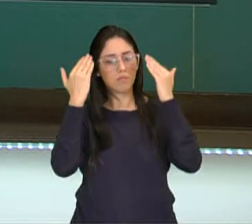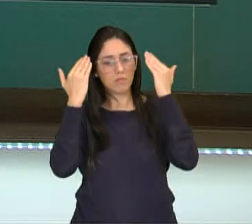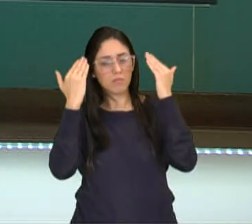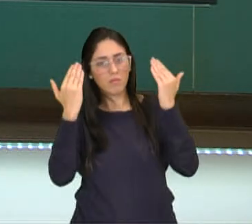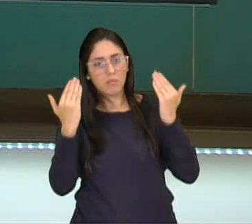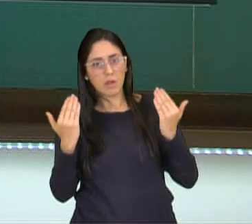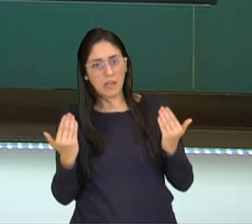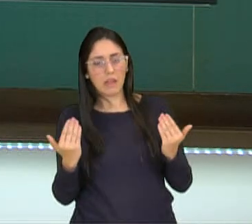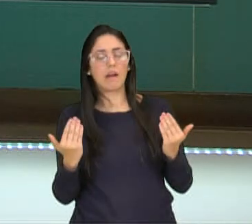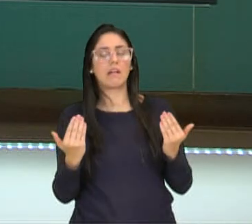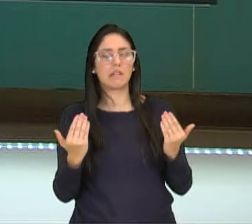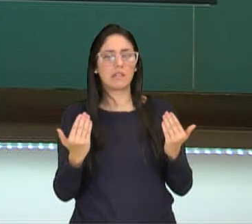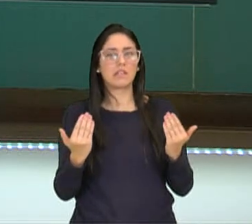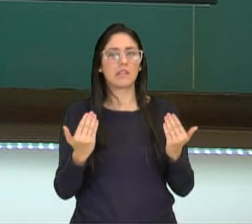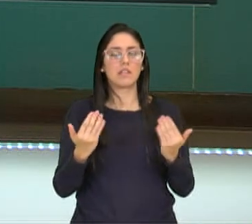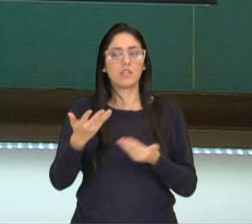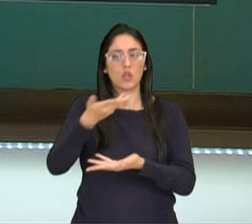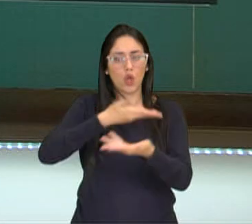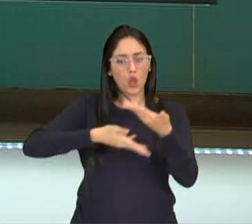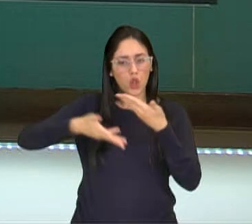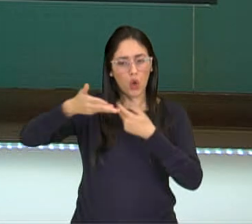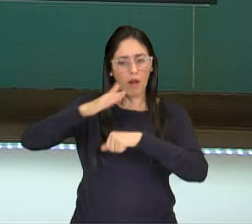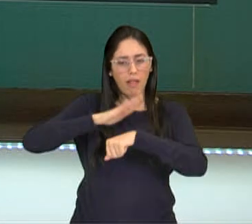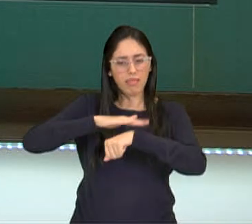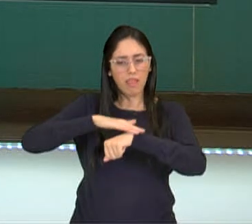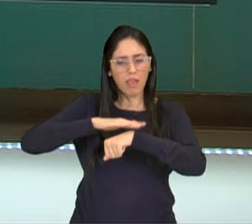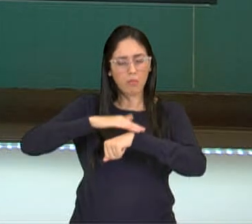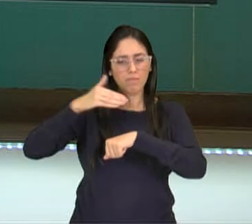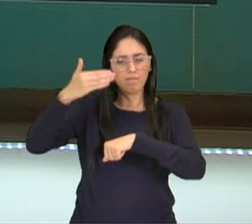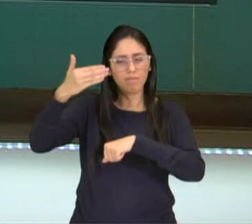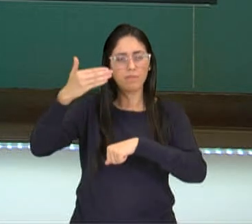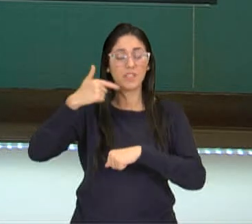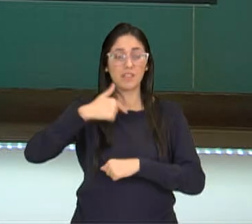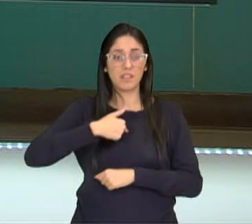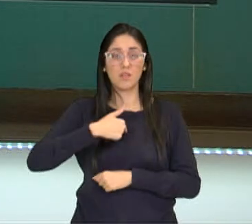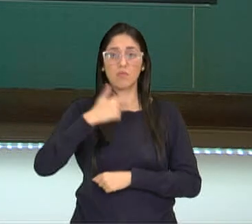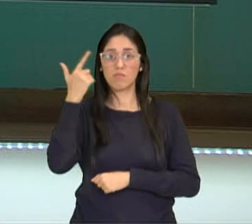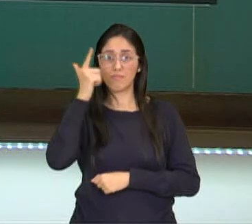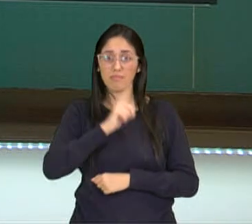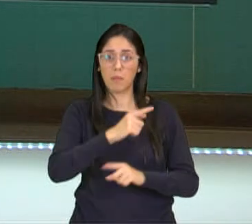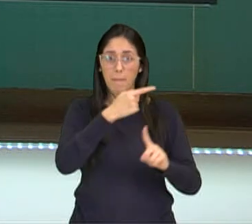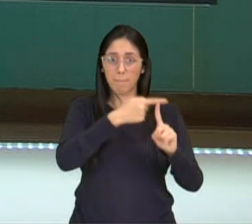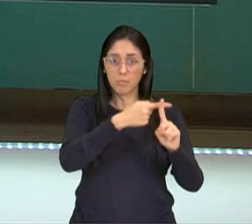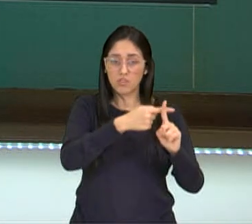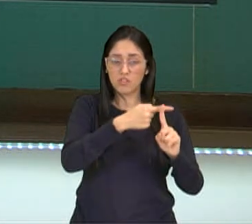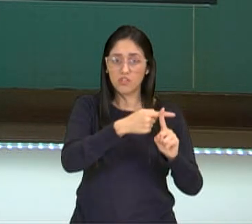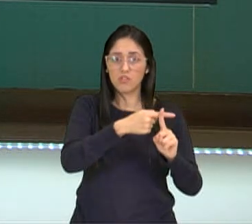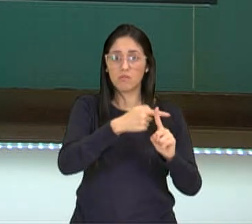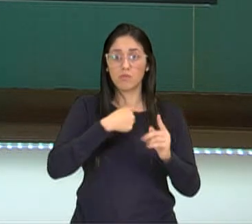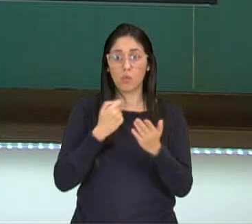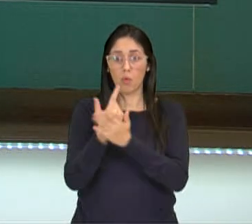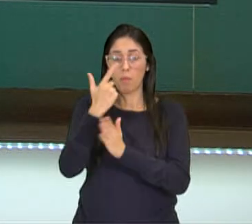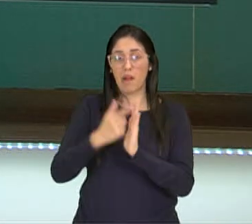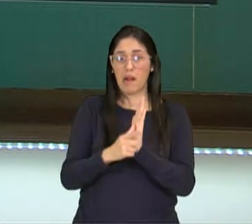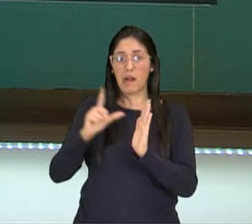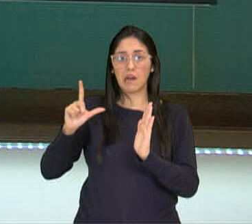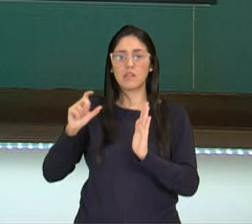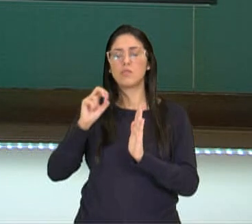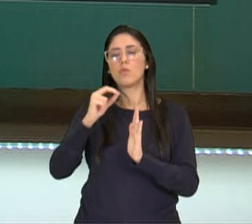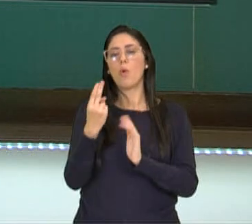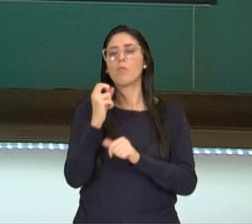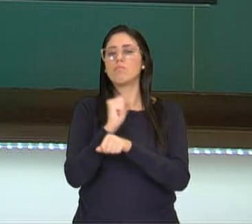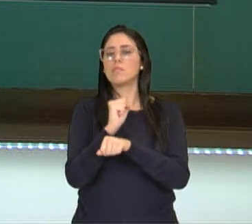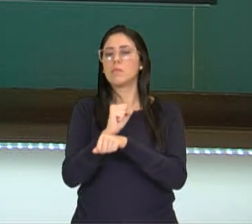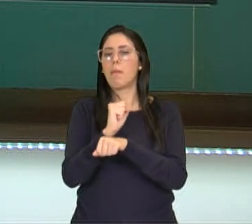nossa troca intertemporal, dos ganhos que você vai ter antecipando essa compra ou esperando essa compra. Você